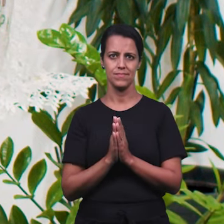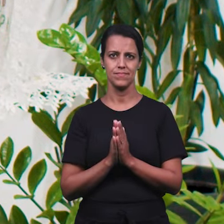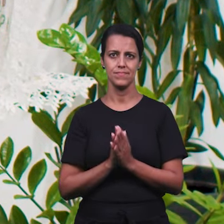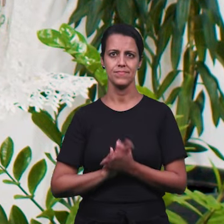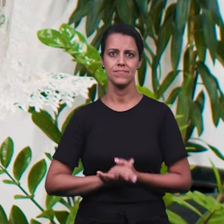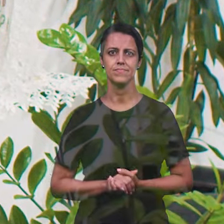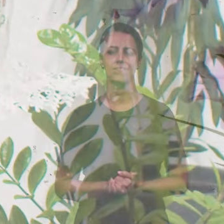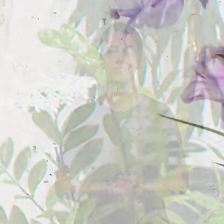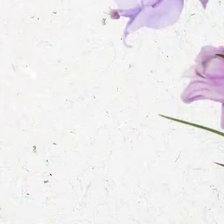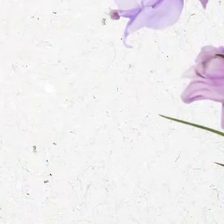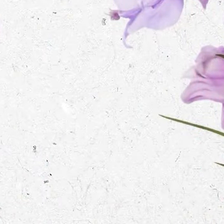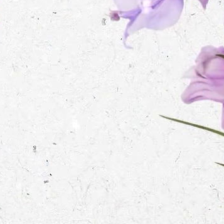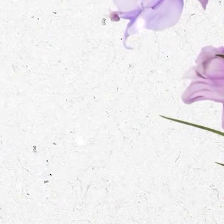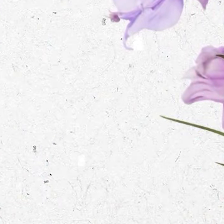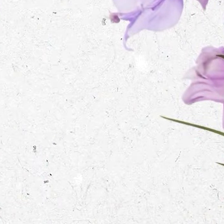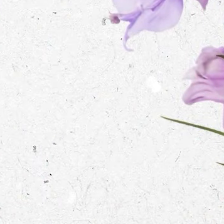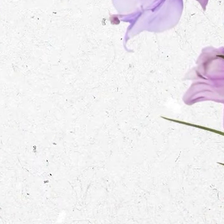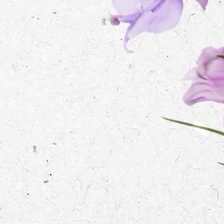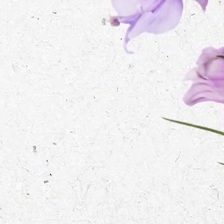seu motivo pessoal